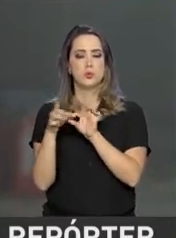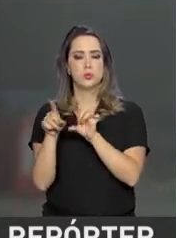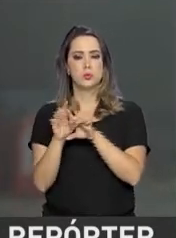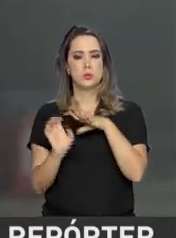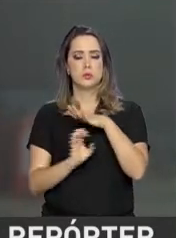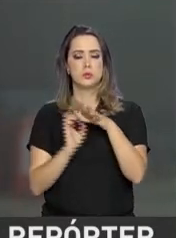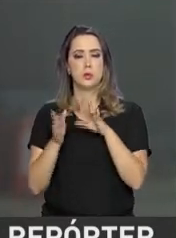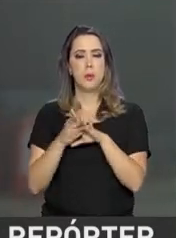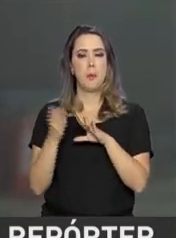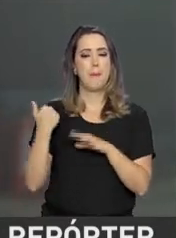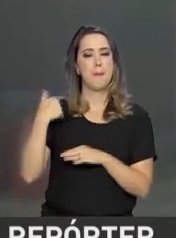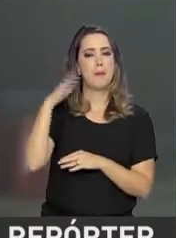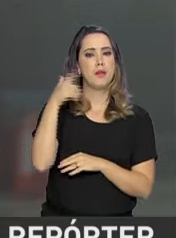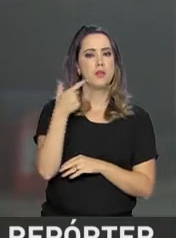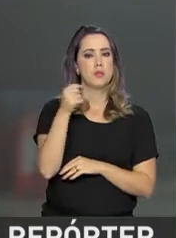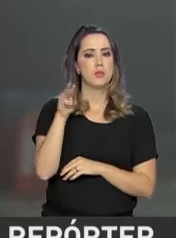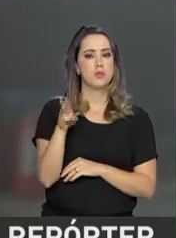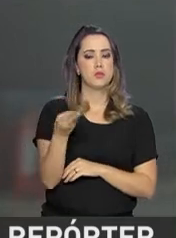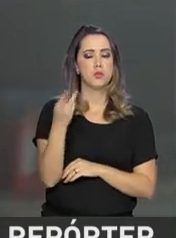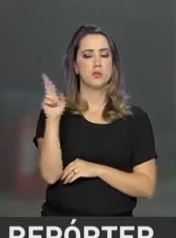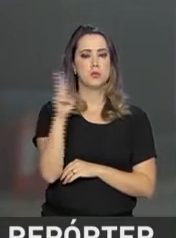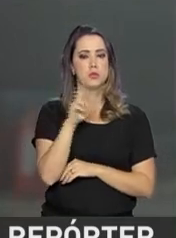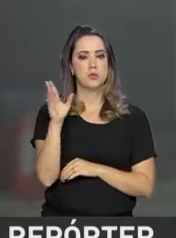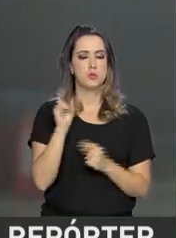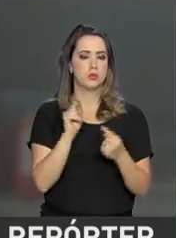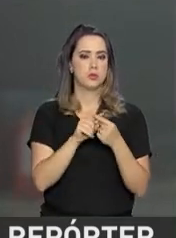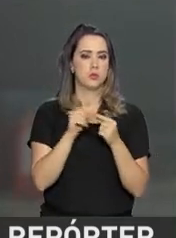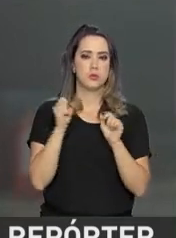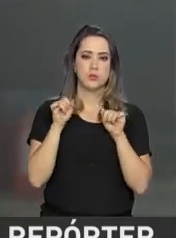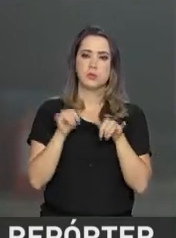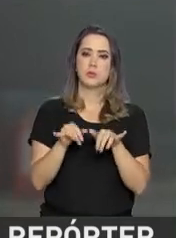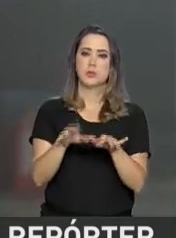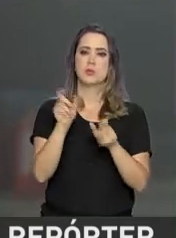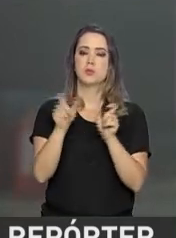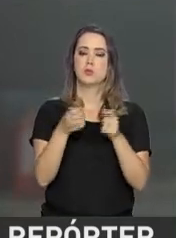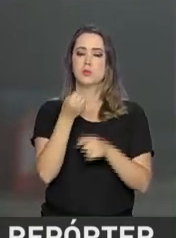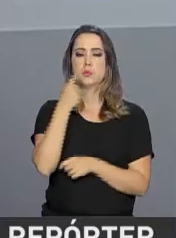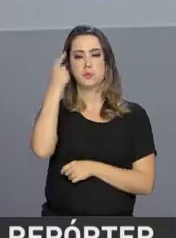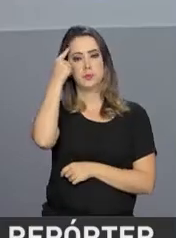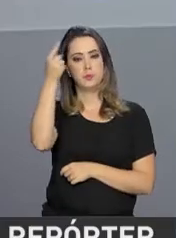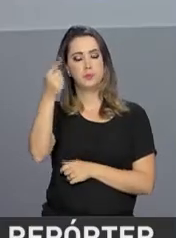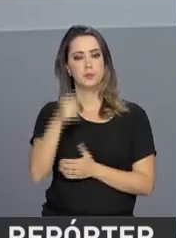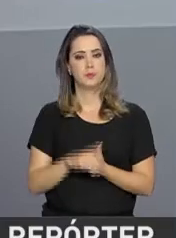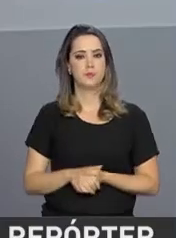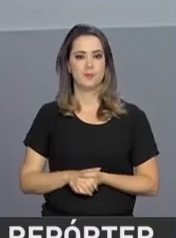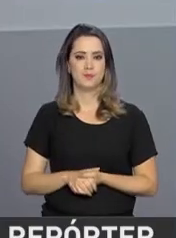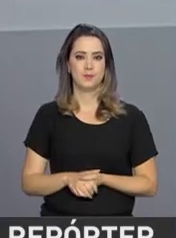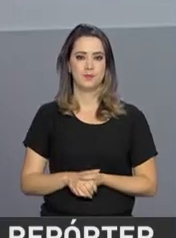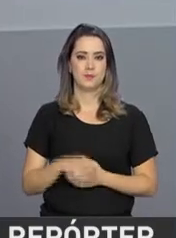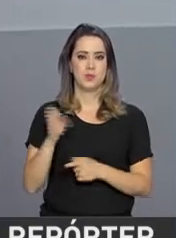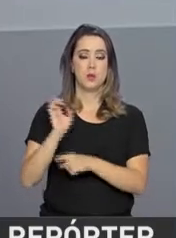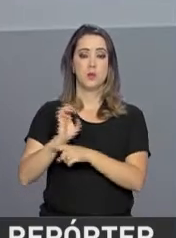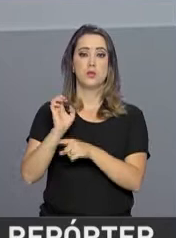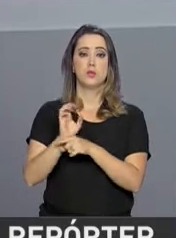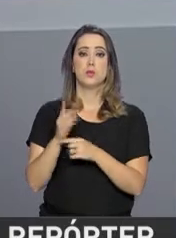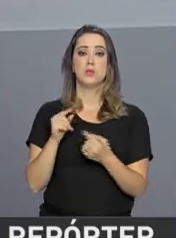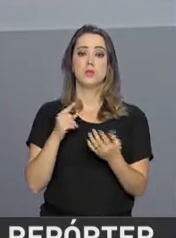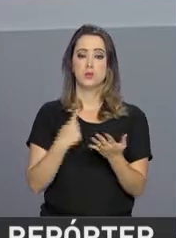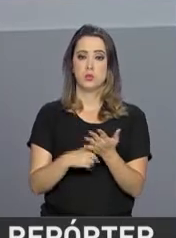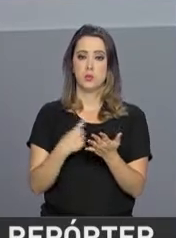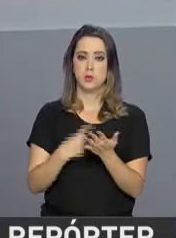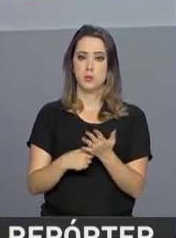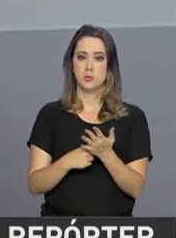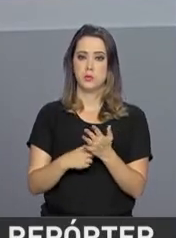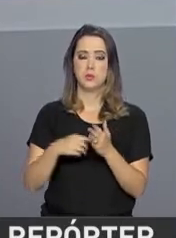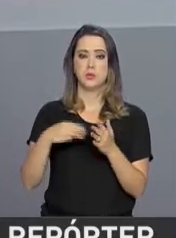milhões de reais o objetivo é multiplicar as boas idéias e os estados que aderiram ao